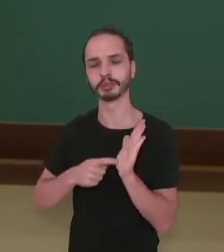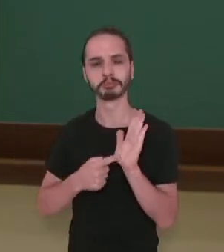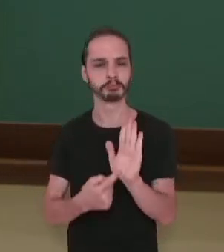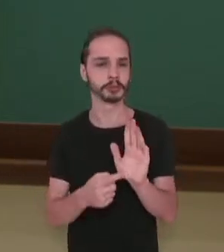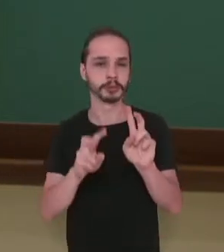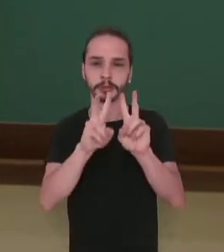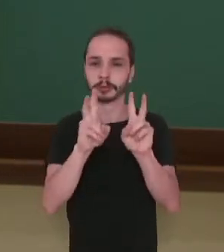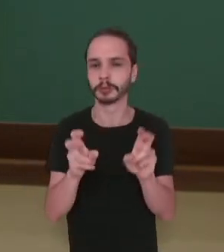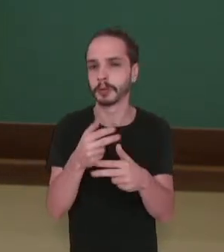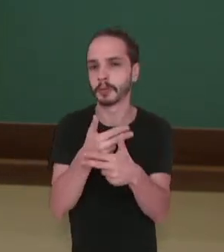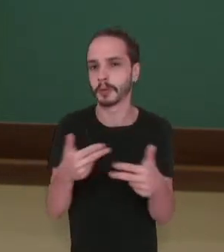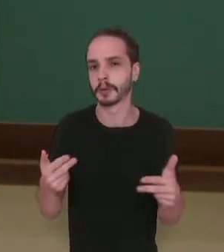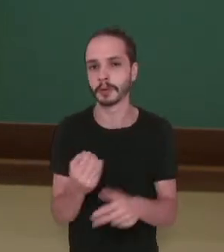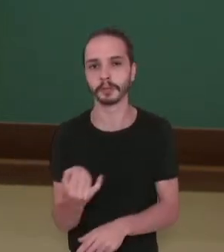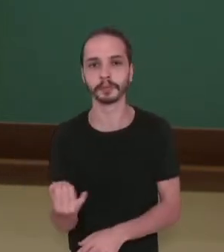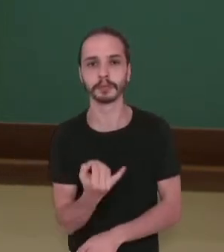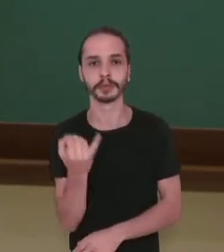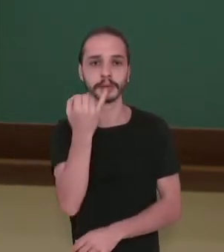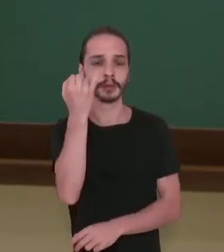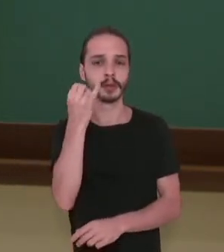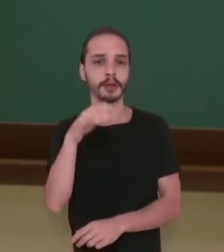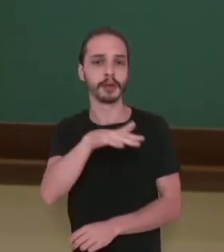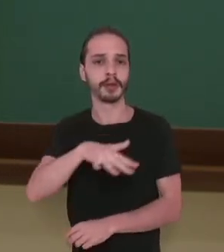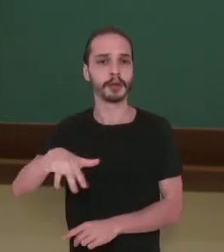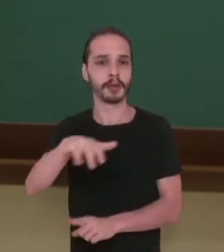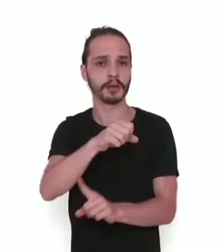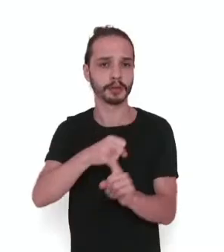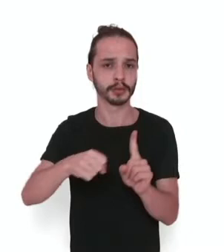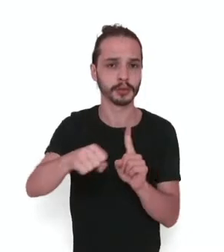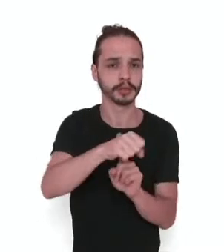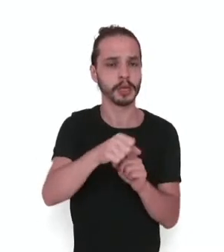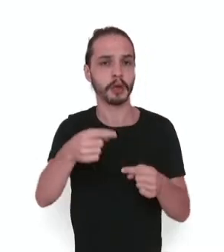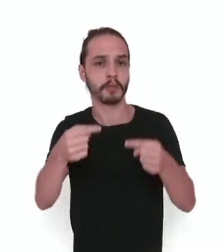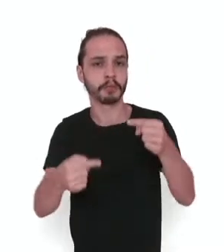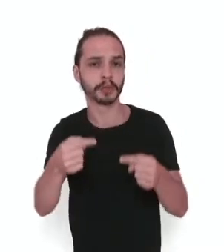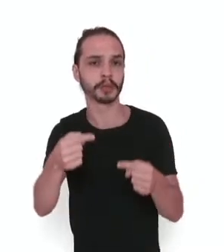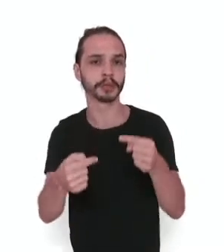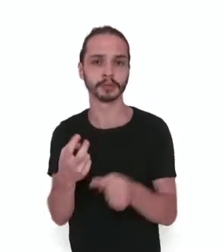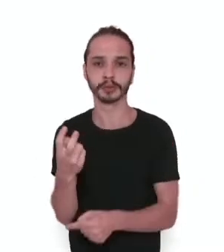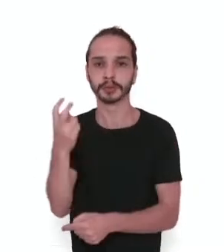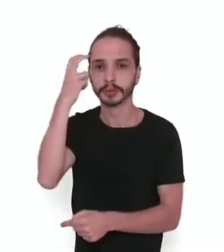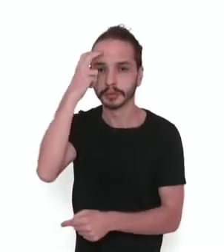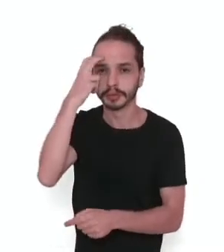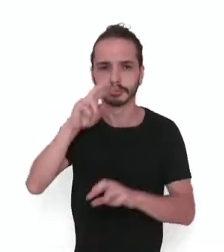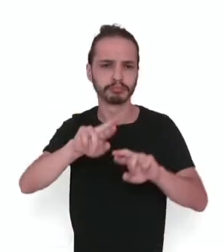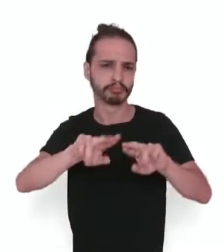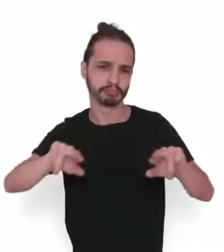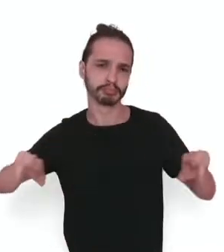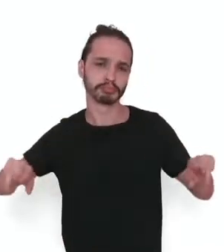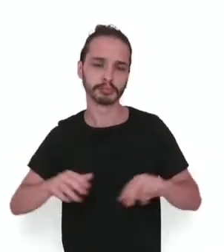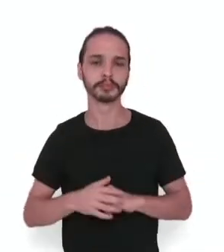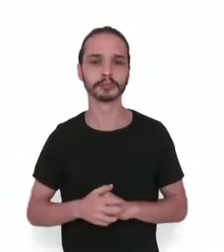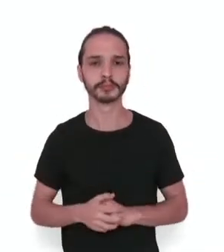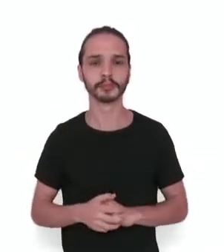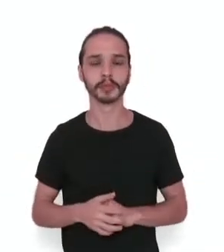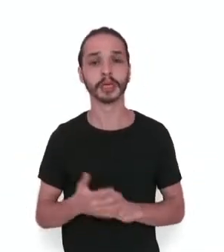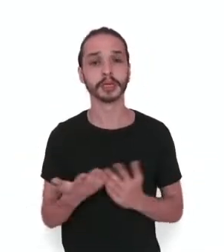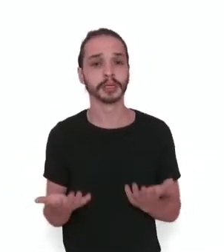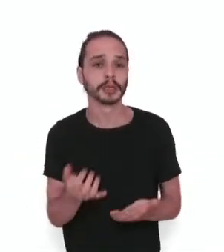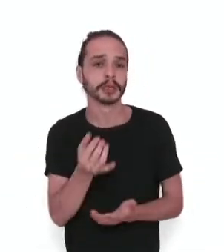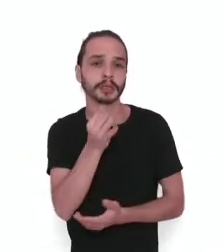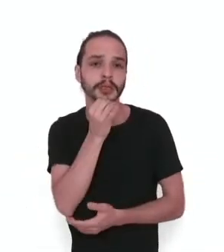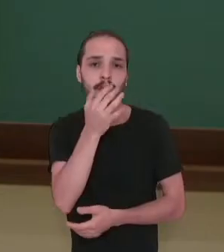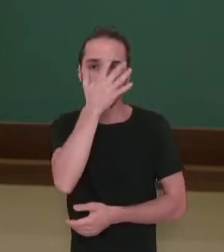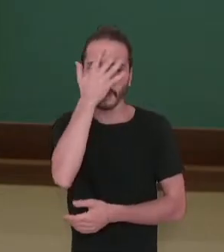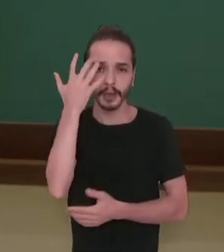questão relevante em termos sociais, políticos, culturais, etc. Então, a pessoa